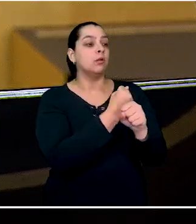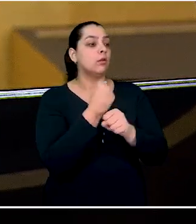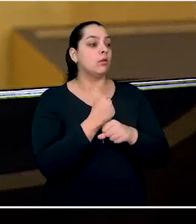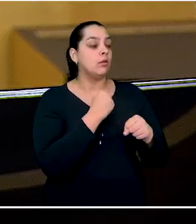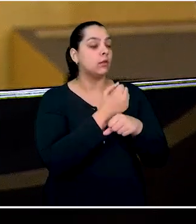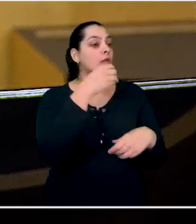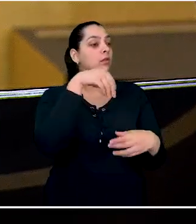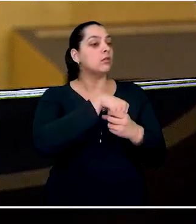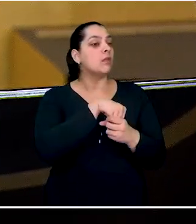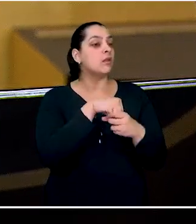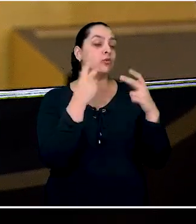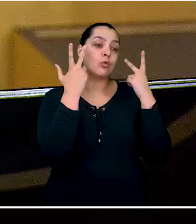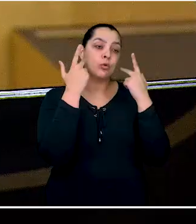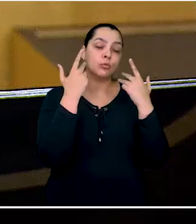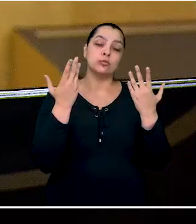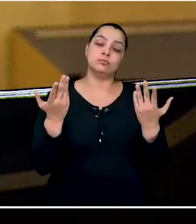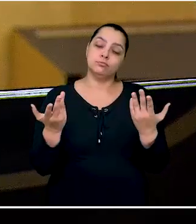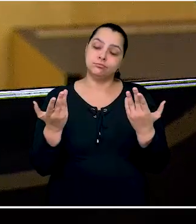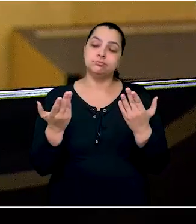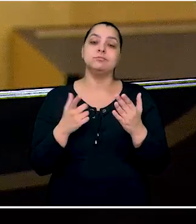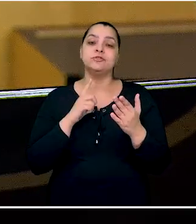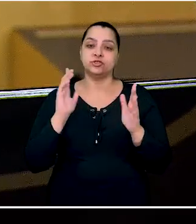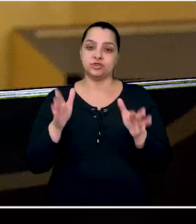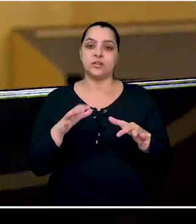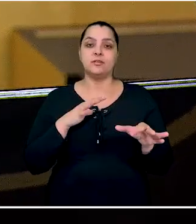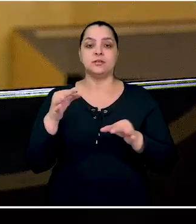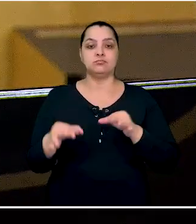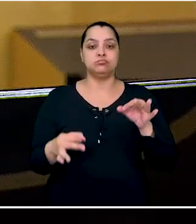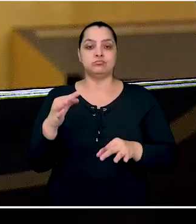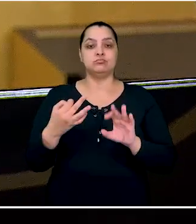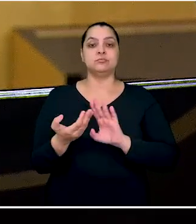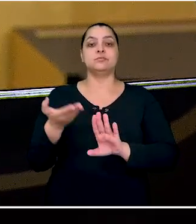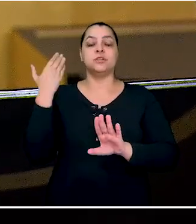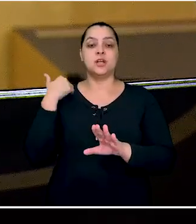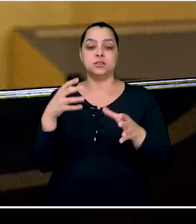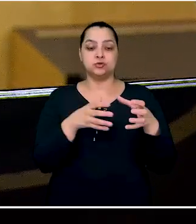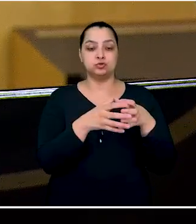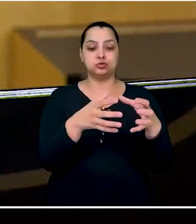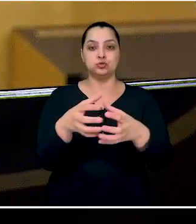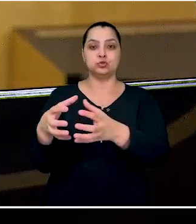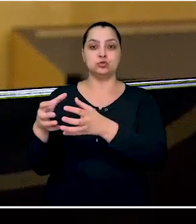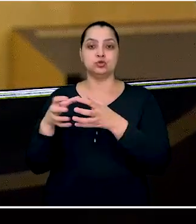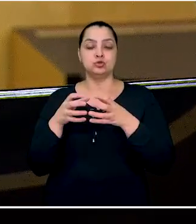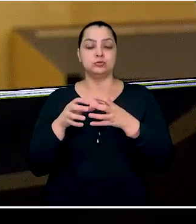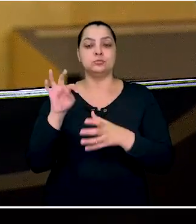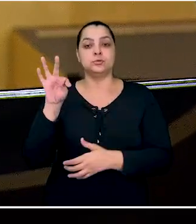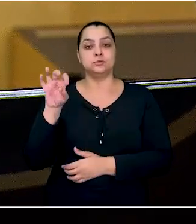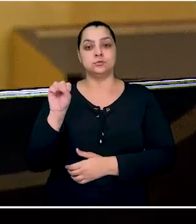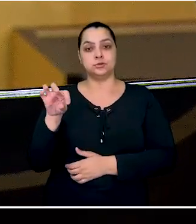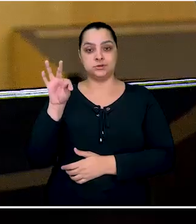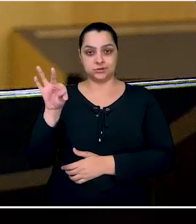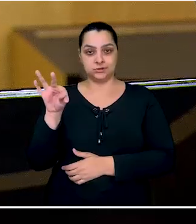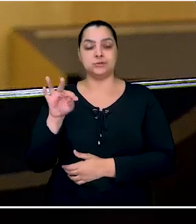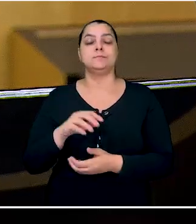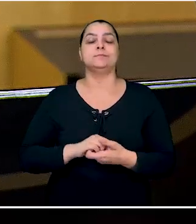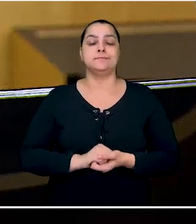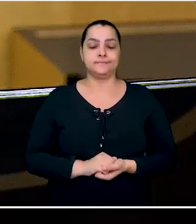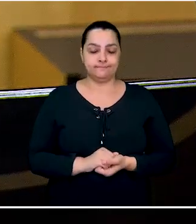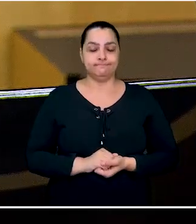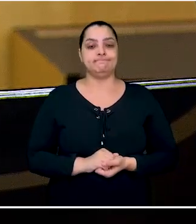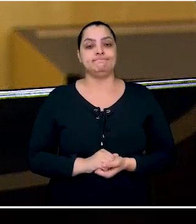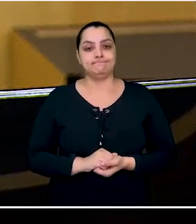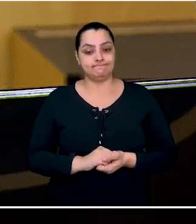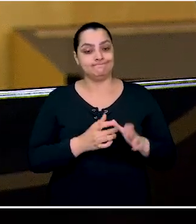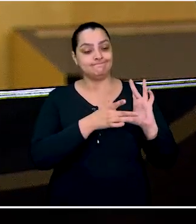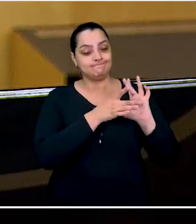estão submetidos trabalhadores comuns. Eu cito precedentes de todas as turmas do Tribunal Superior do Trabalho,